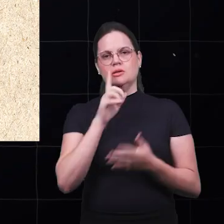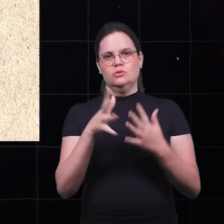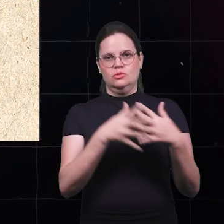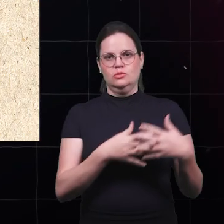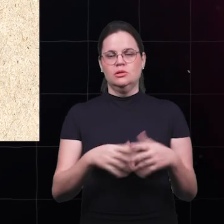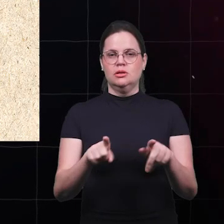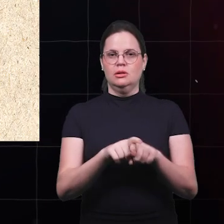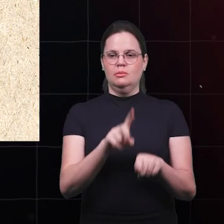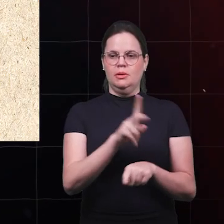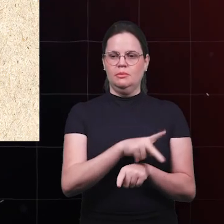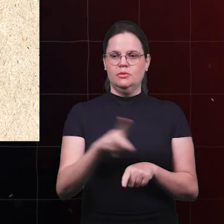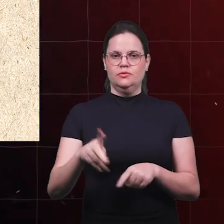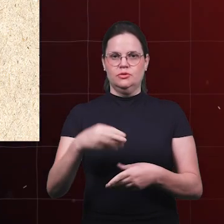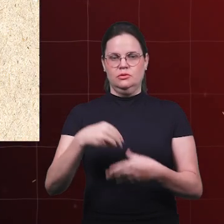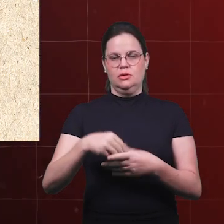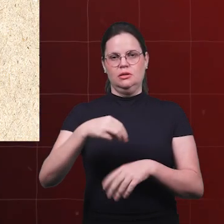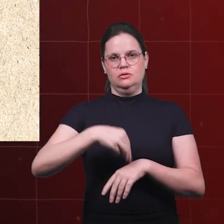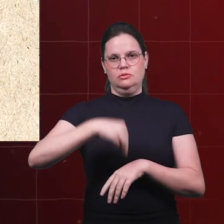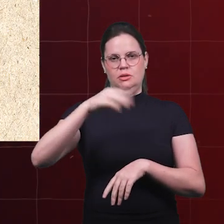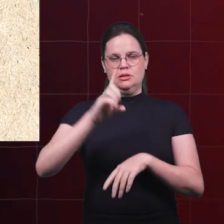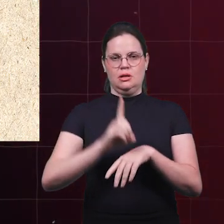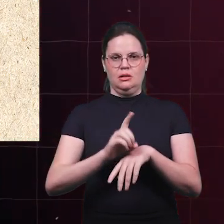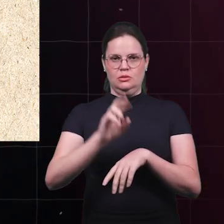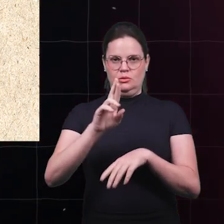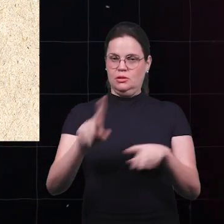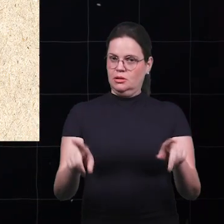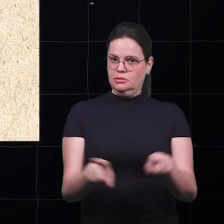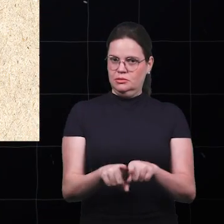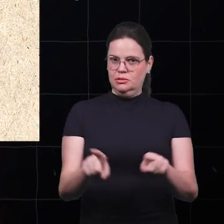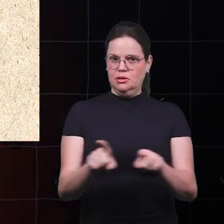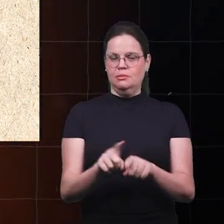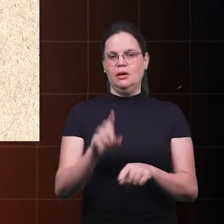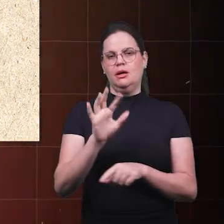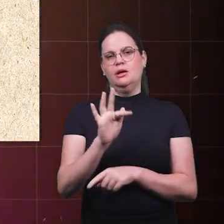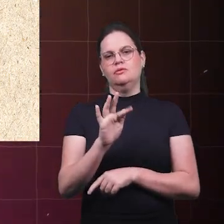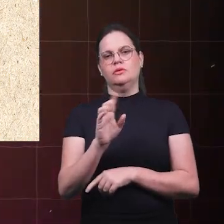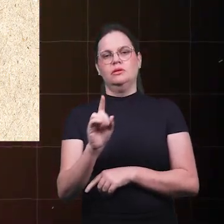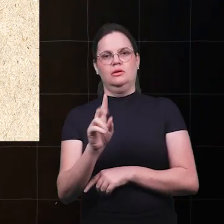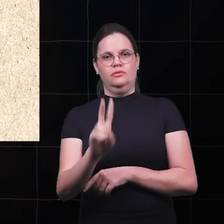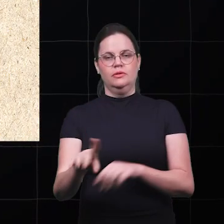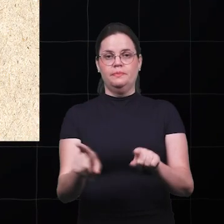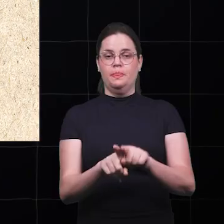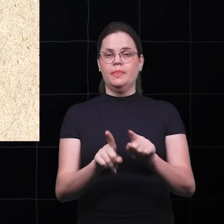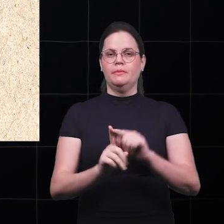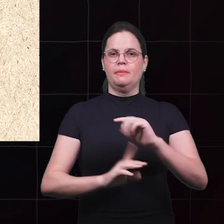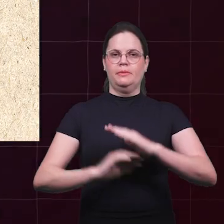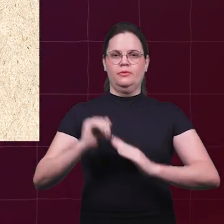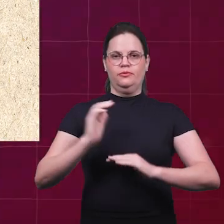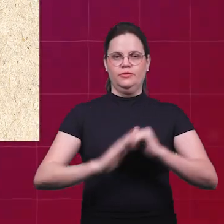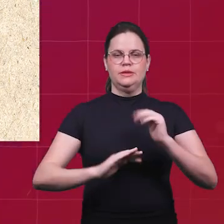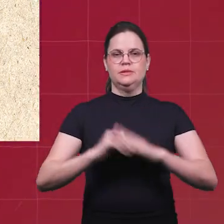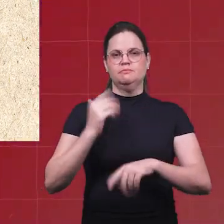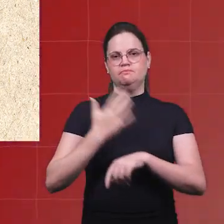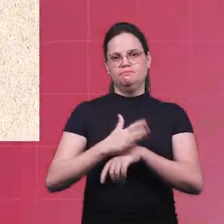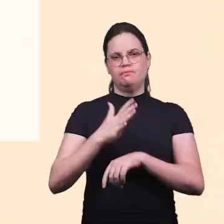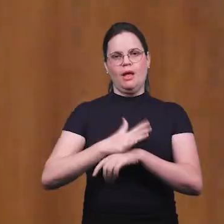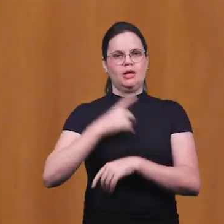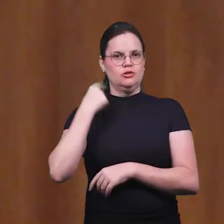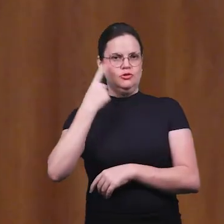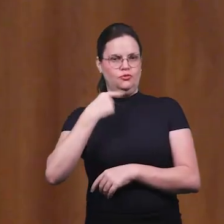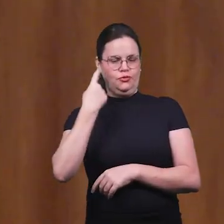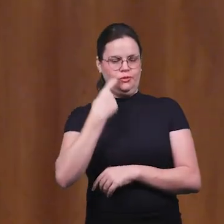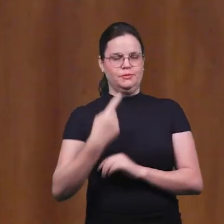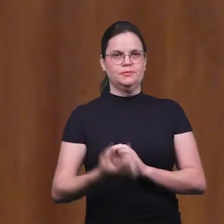graduação e pós-graduação, mestrado e doutorado da FDV, além de exercer a sua profissão como